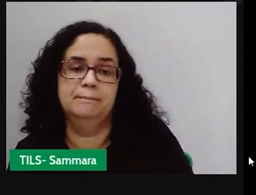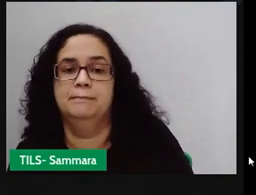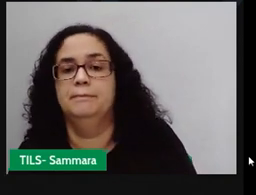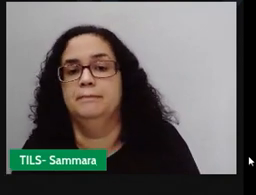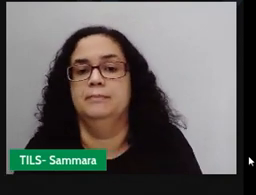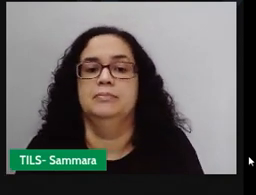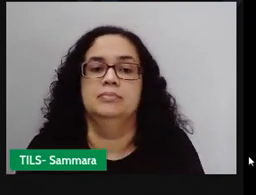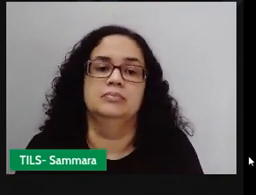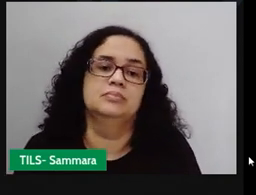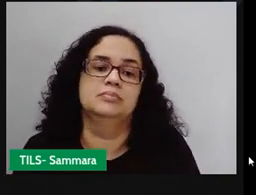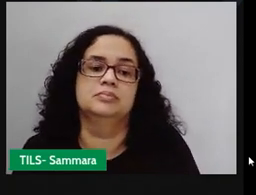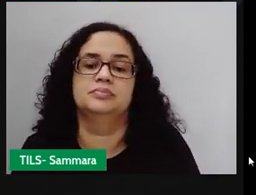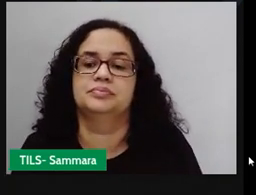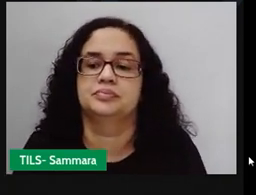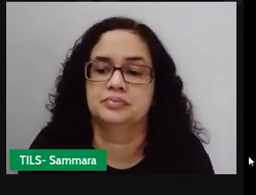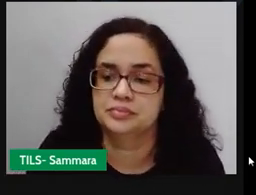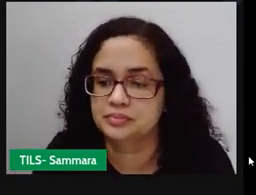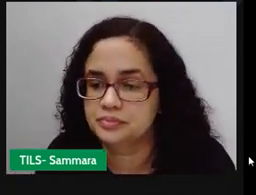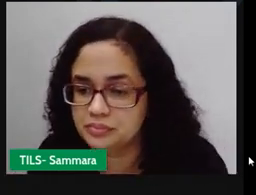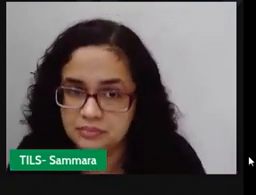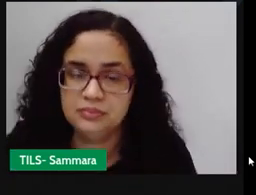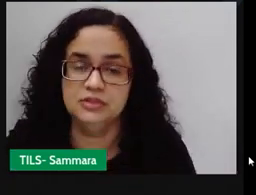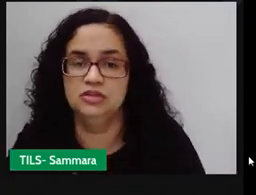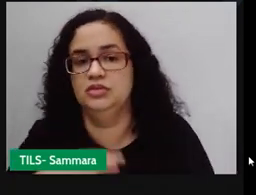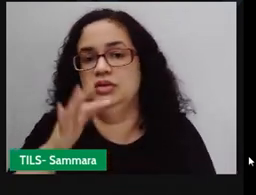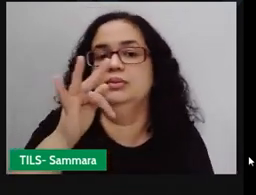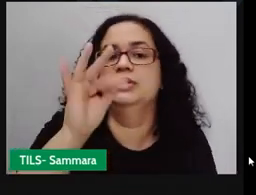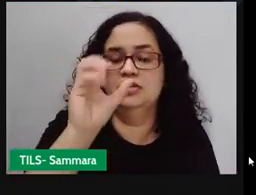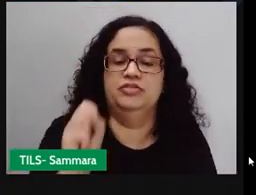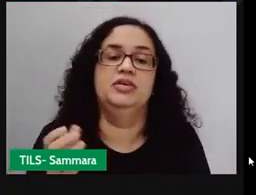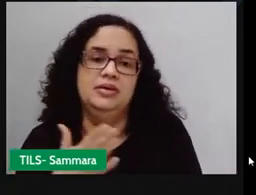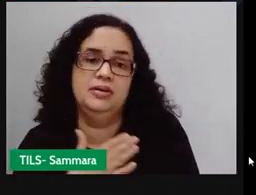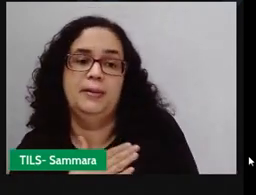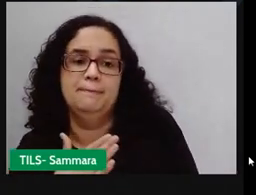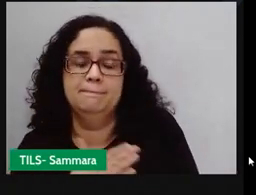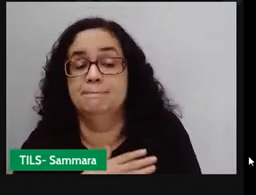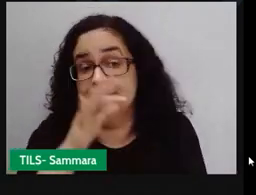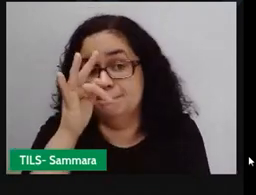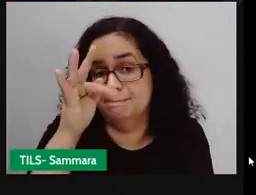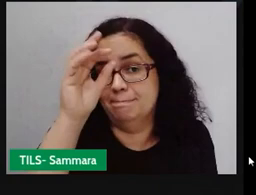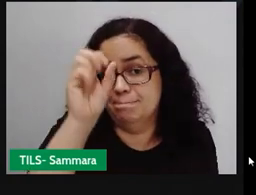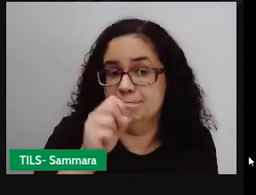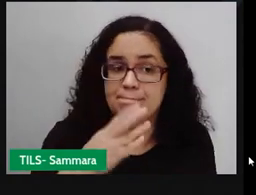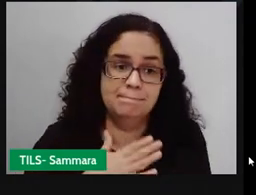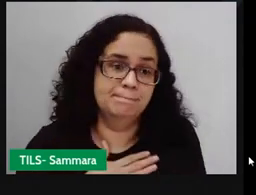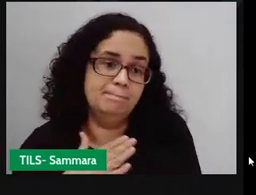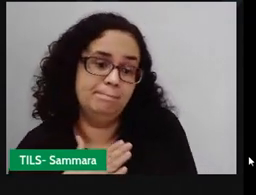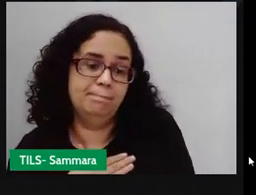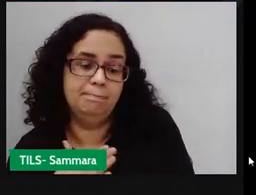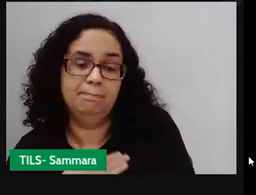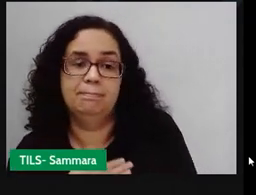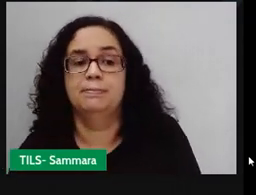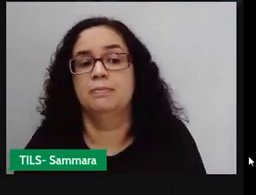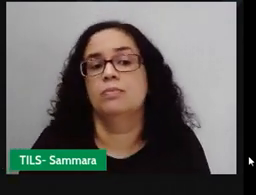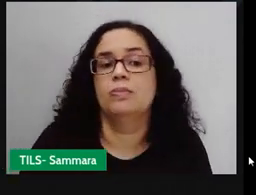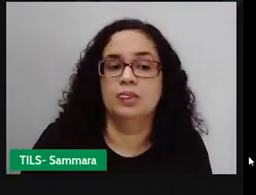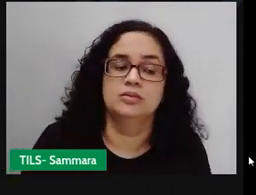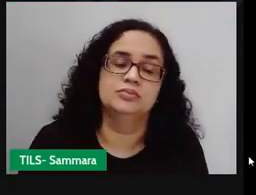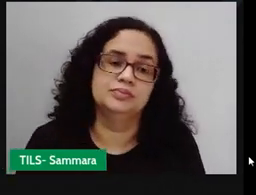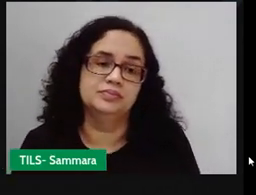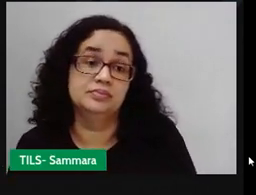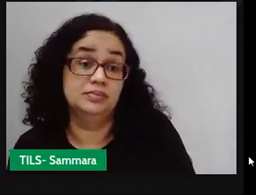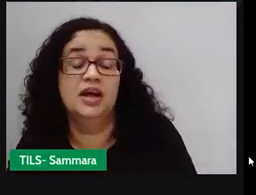tá beijando não. Feira, feira, feira, minha feira, flor de quixabeira, flor do